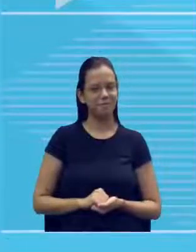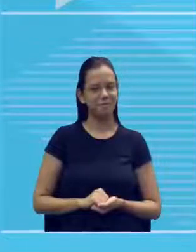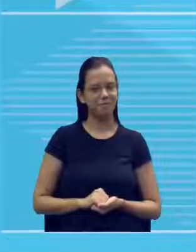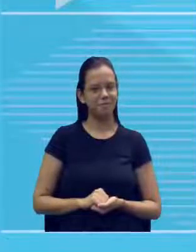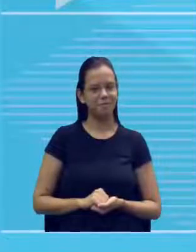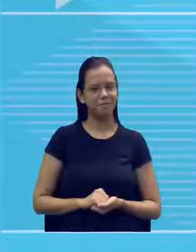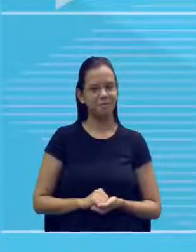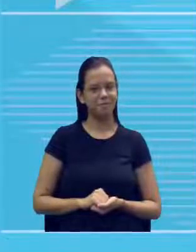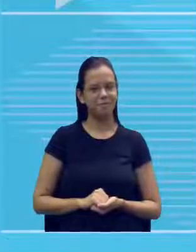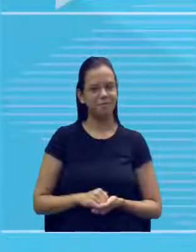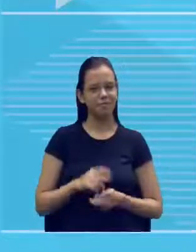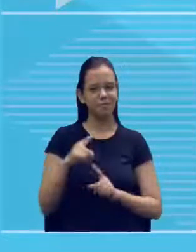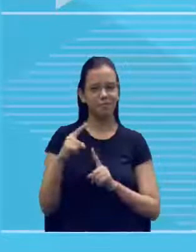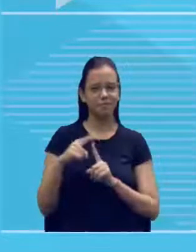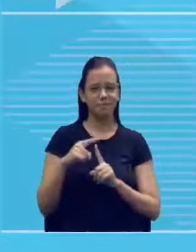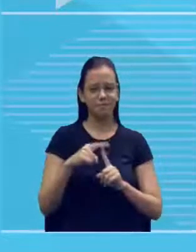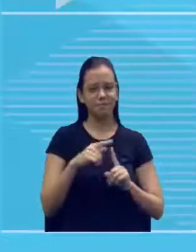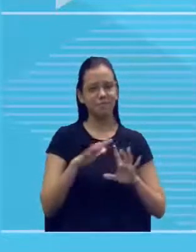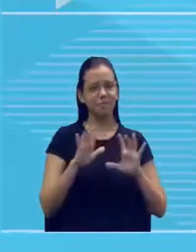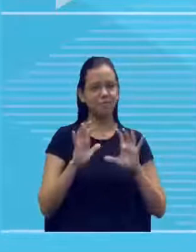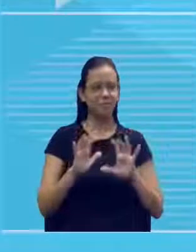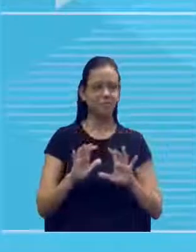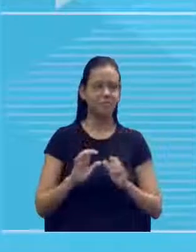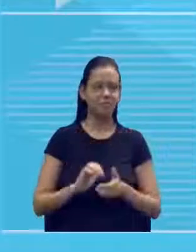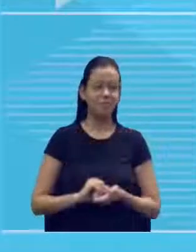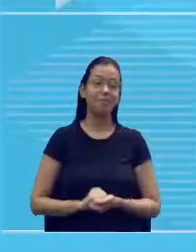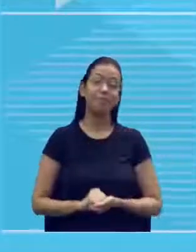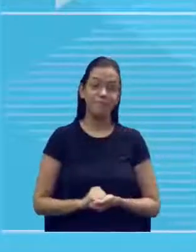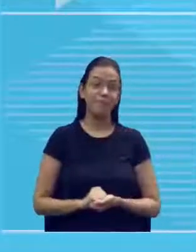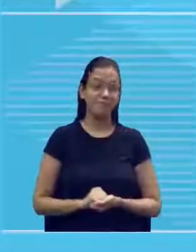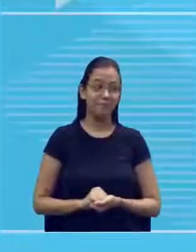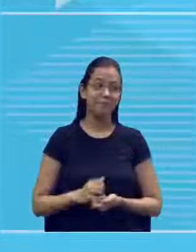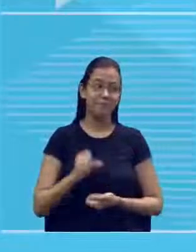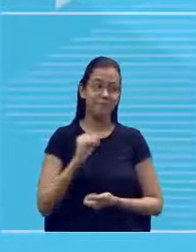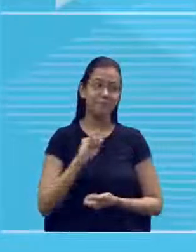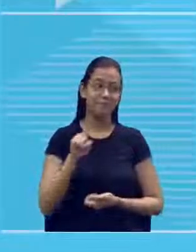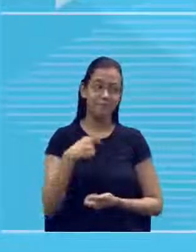Era tipo assim, né, Andressa? Ah, nós lá nesse período, né?